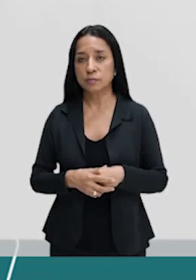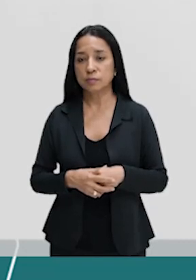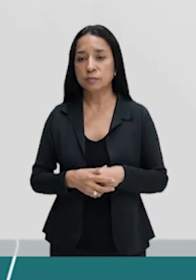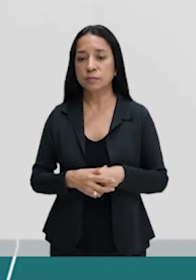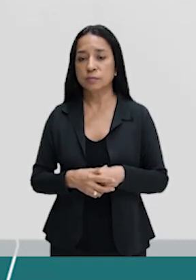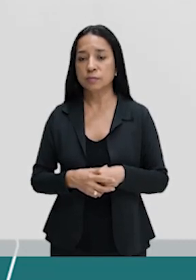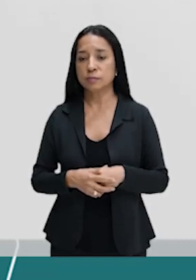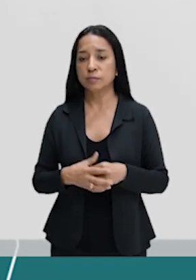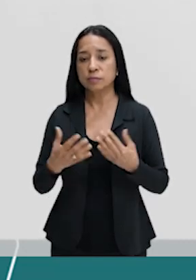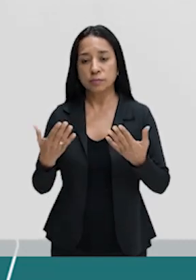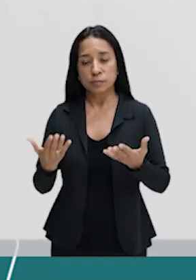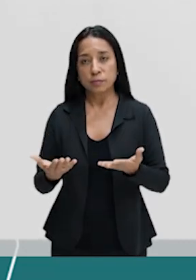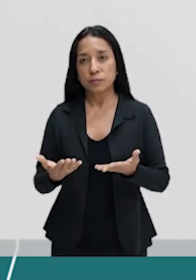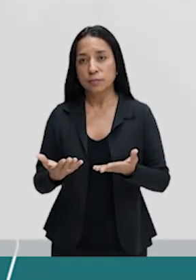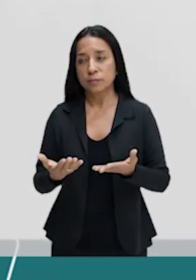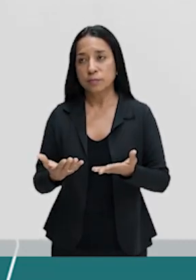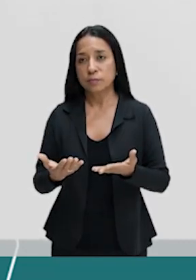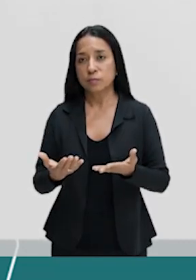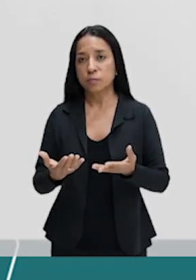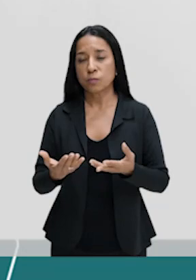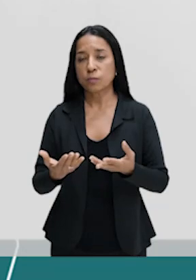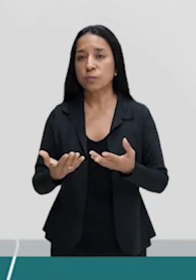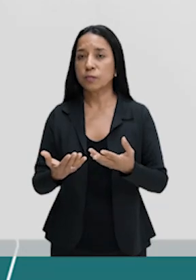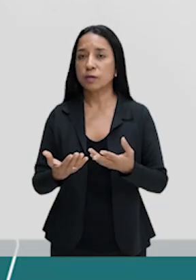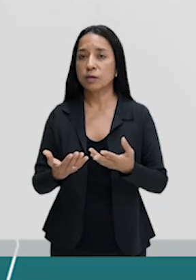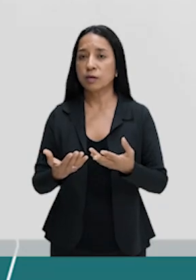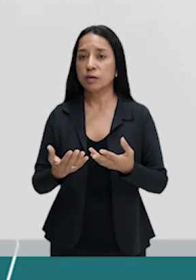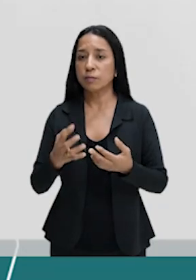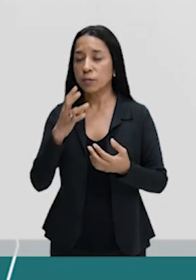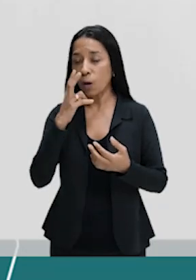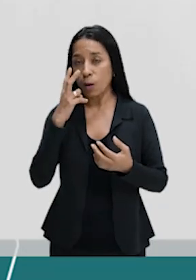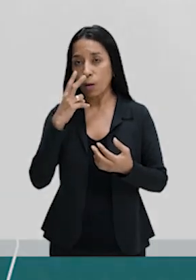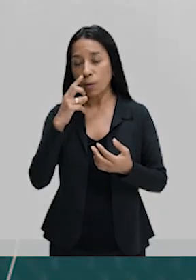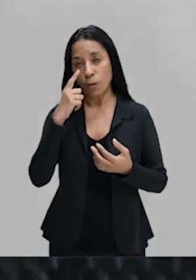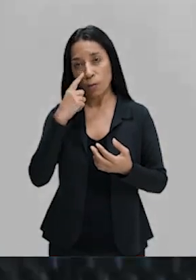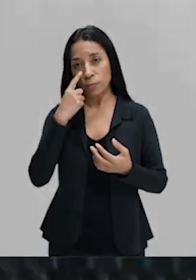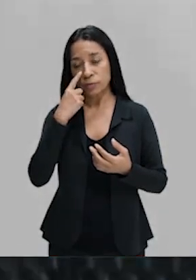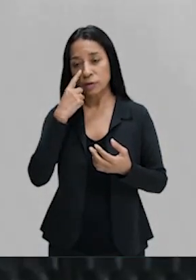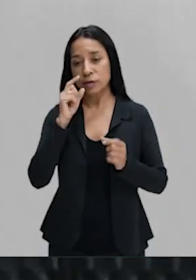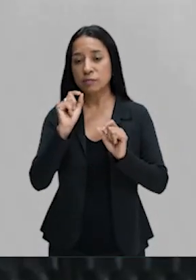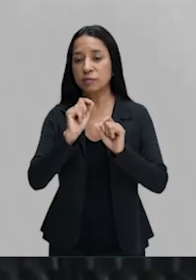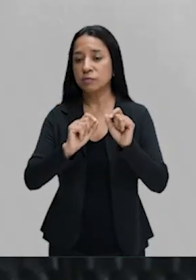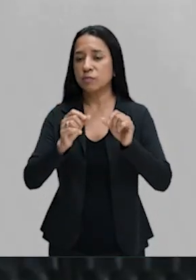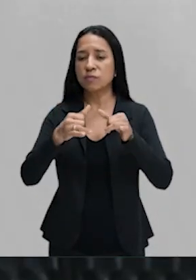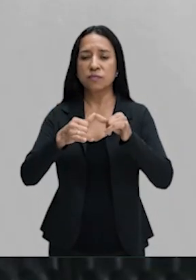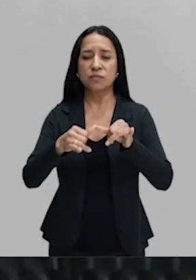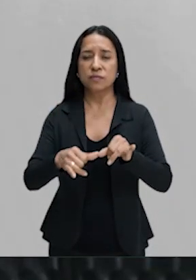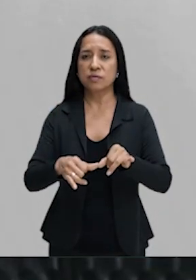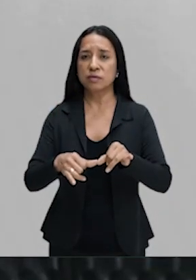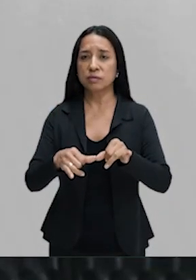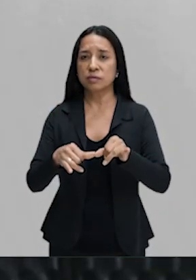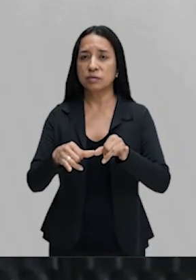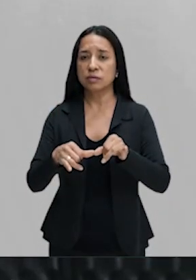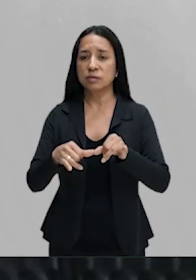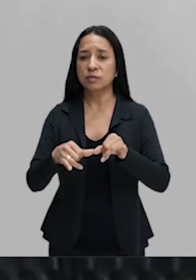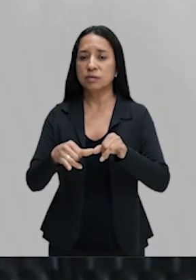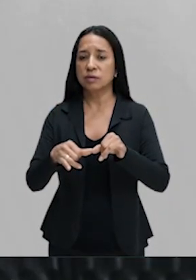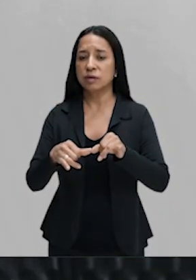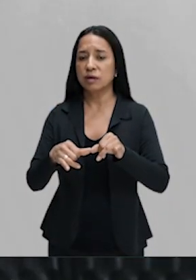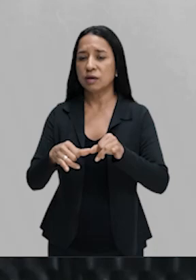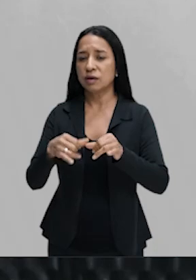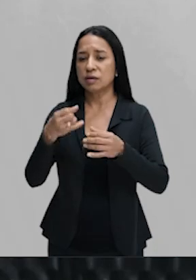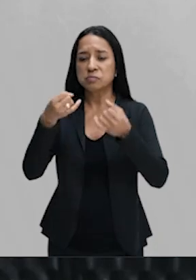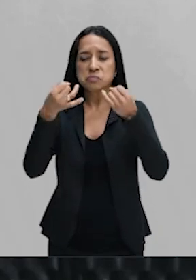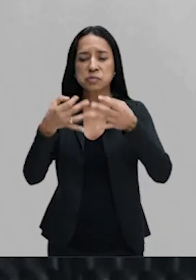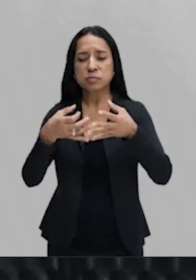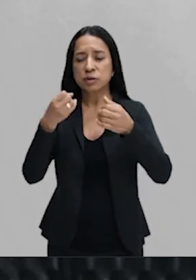um exame. Então, vocês observem, tá? E eu não vou ficar conjugando